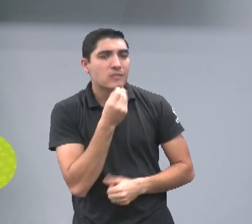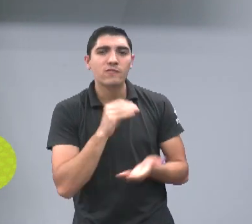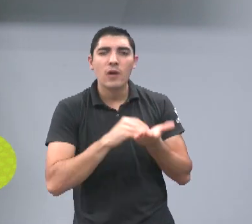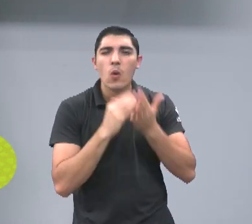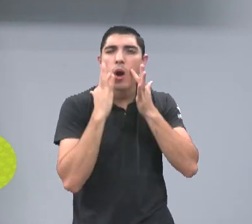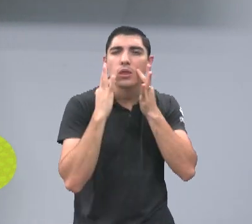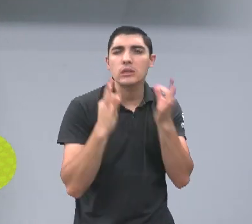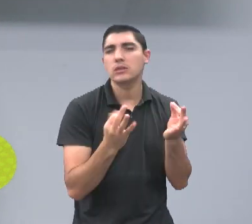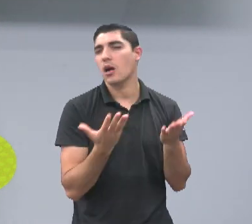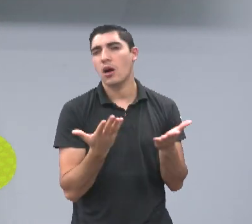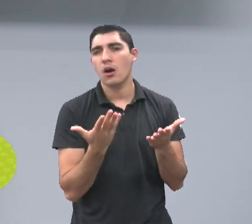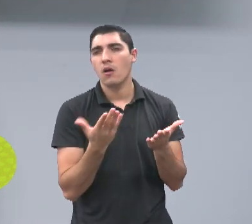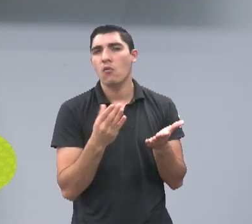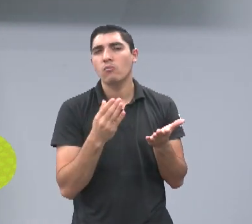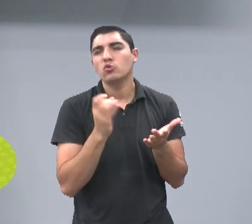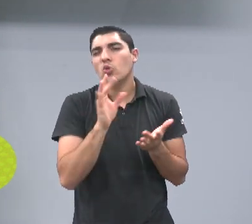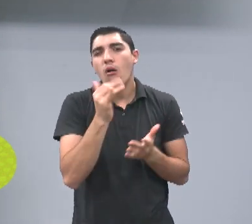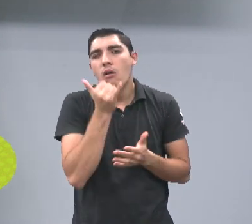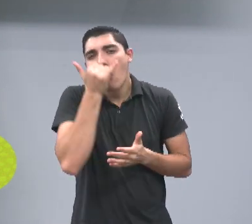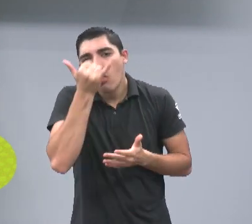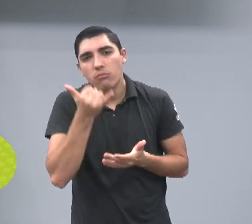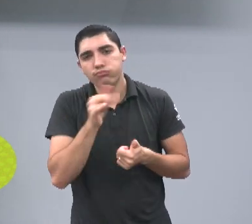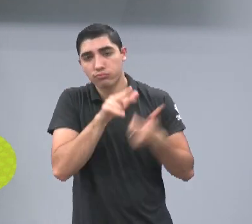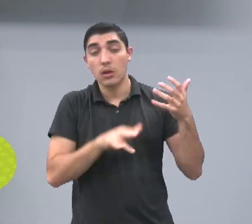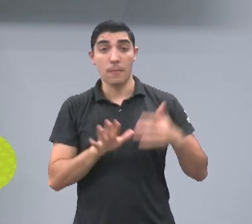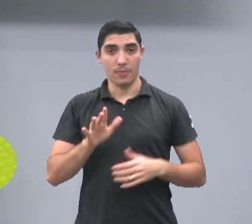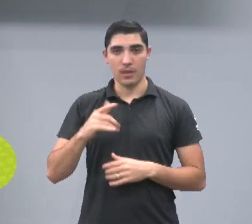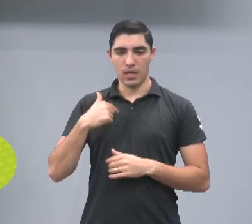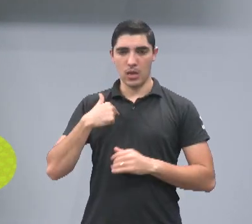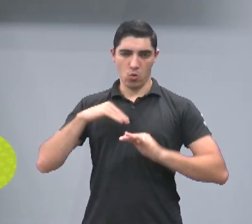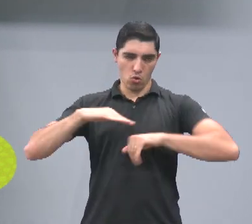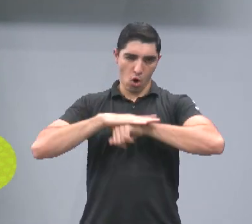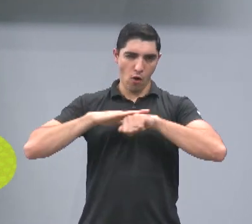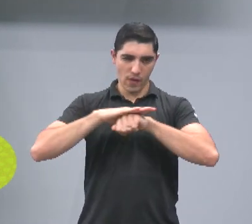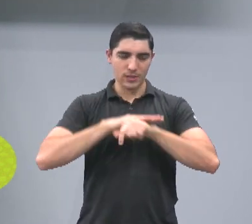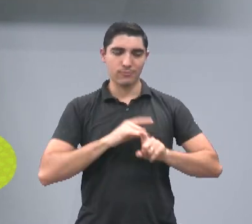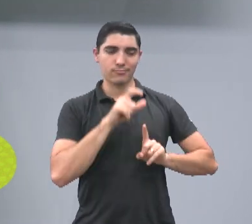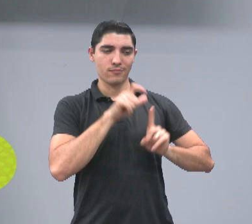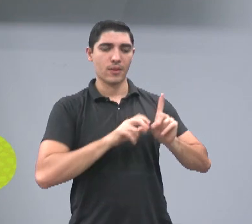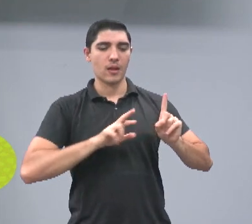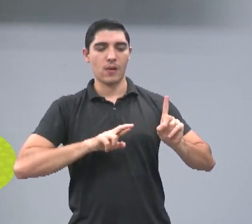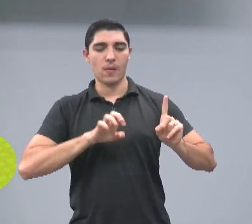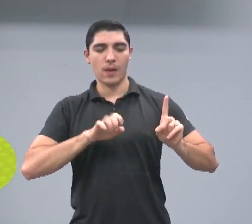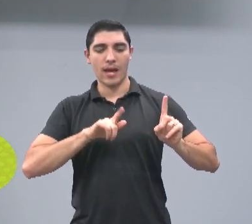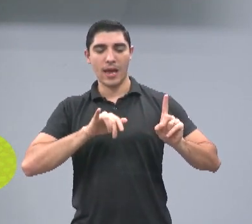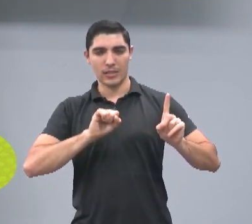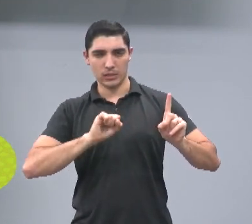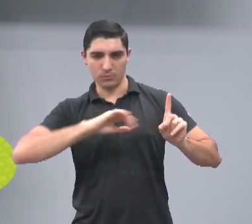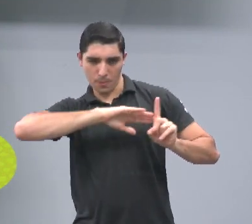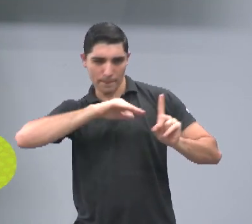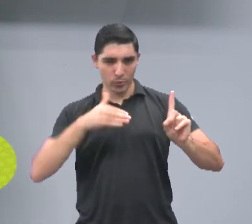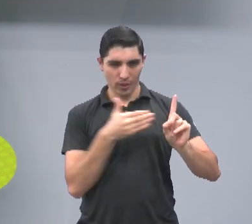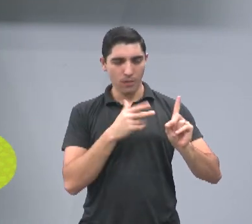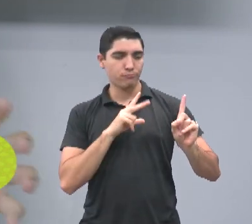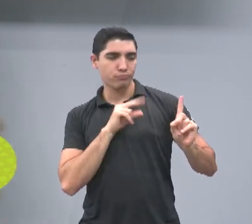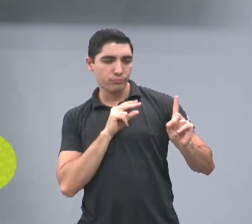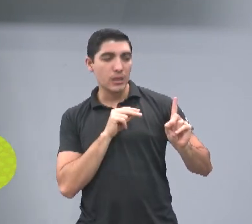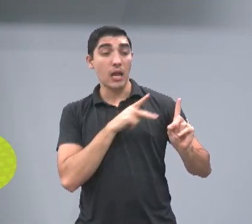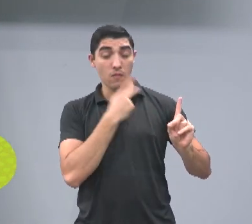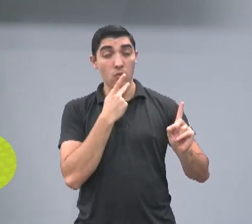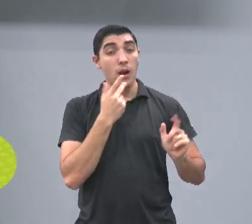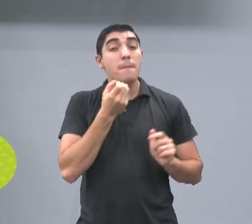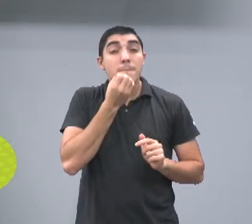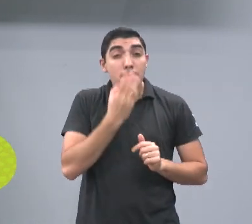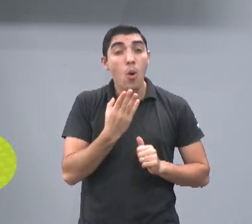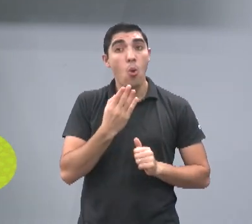off, o Regis falou que é importante ter vários jogos em sequência, né? Quando tem